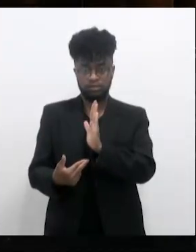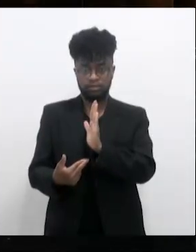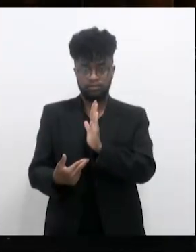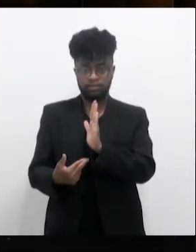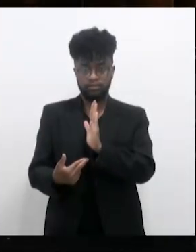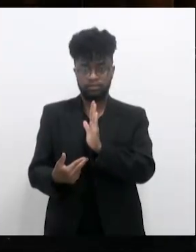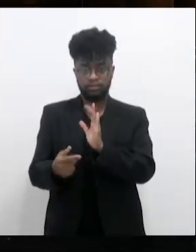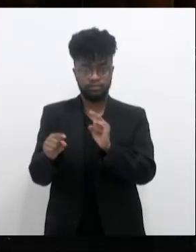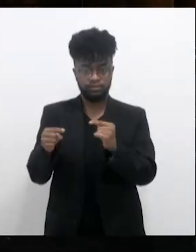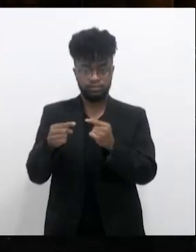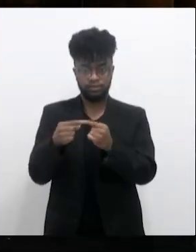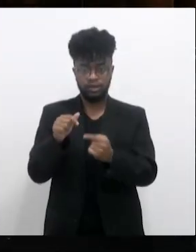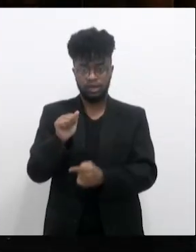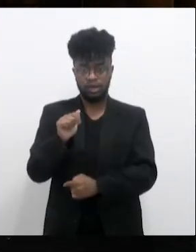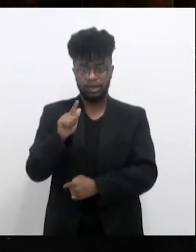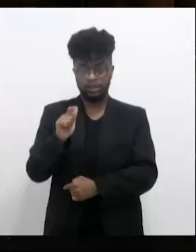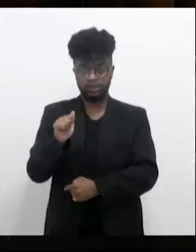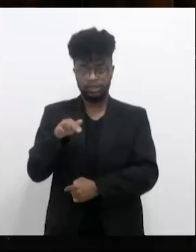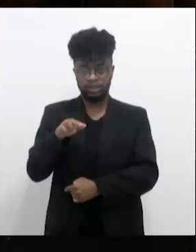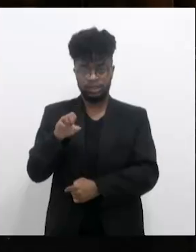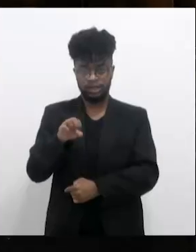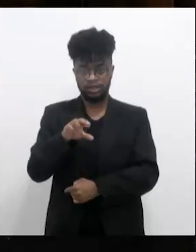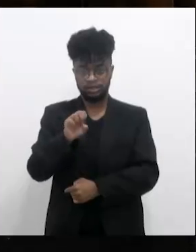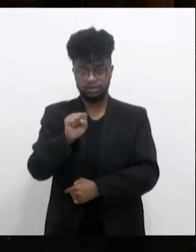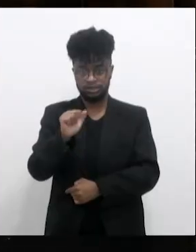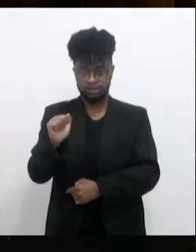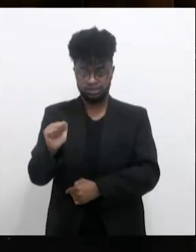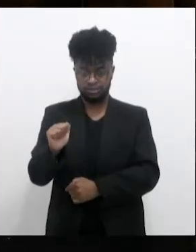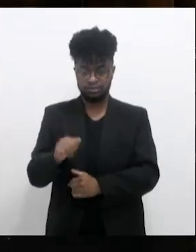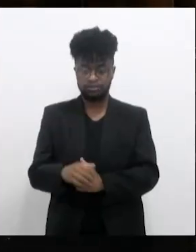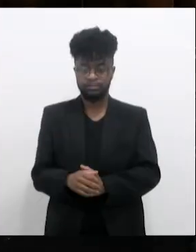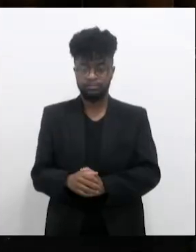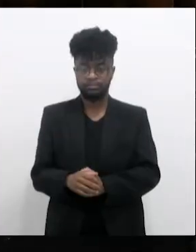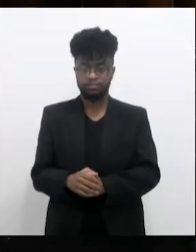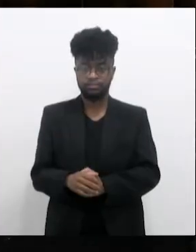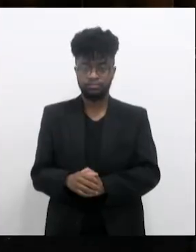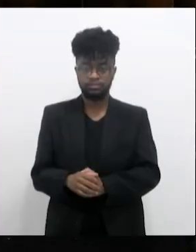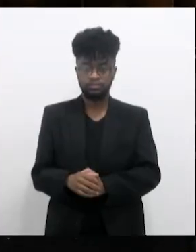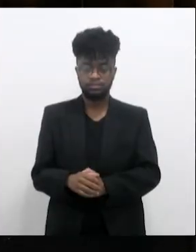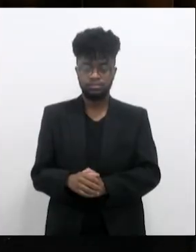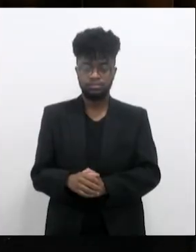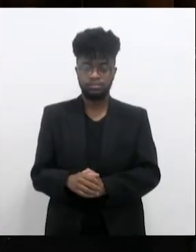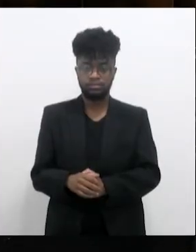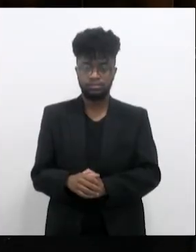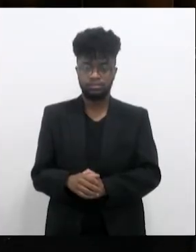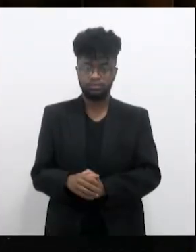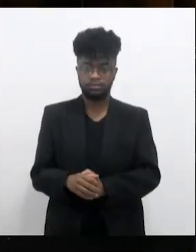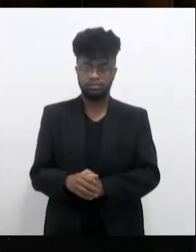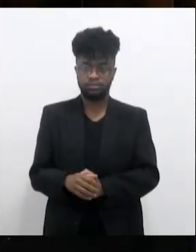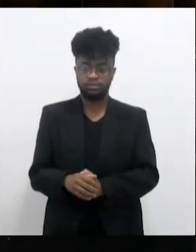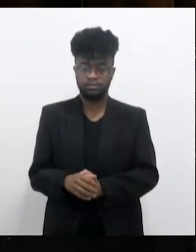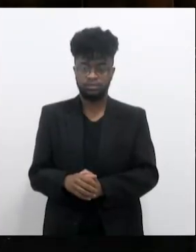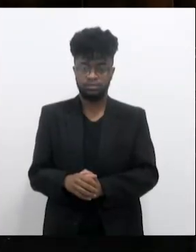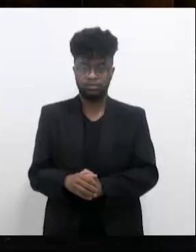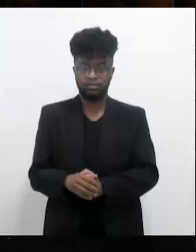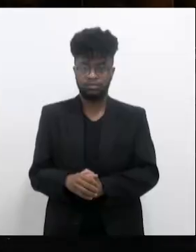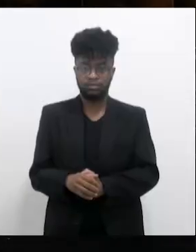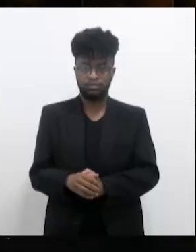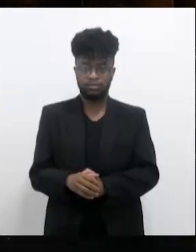da agência reguladora, da Genersa, no sentido de que